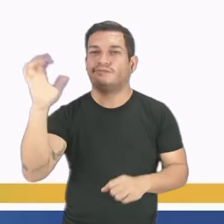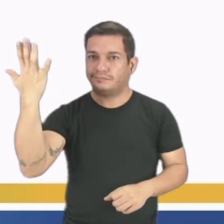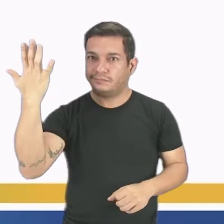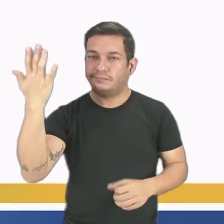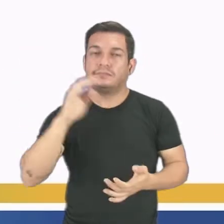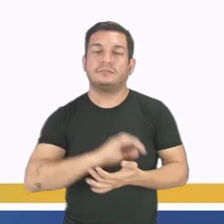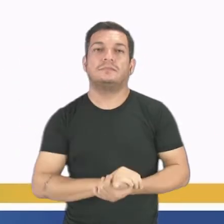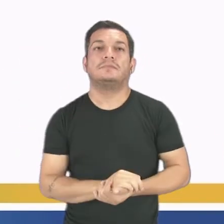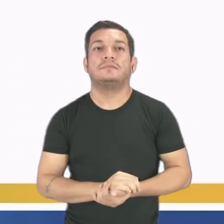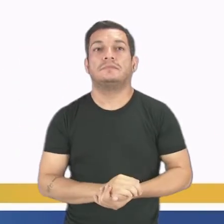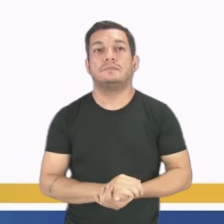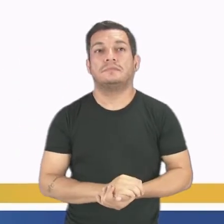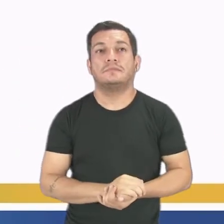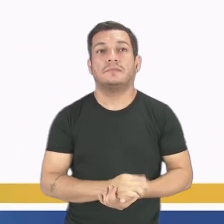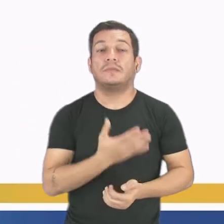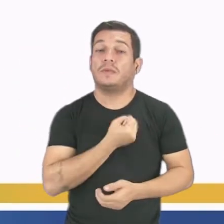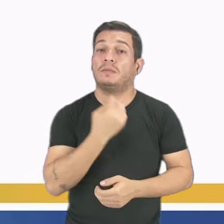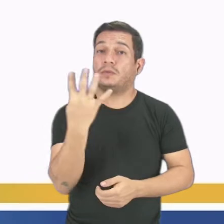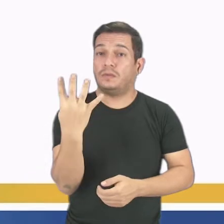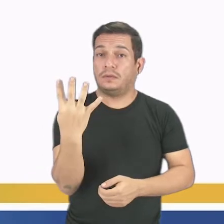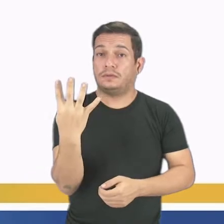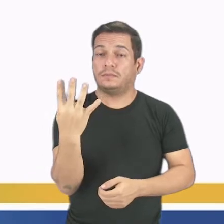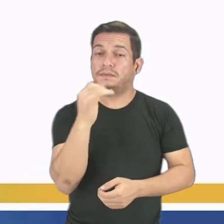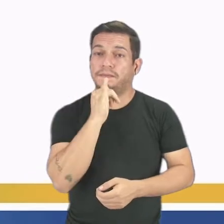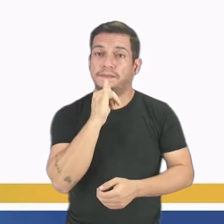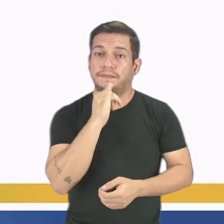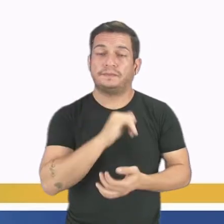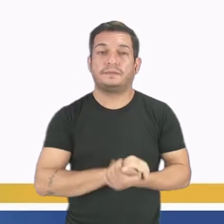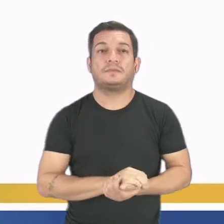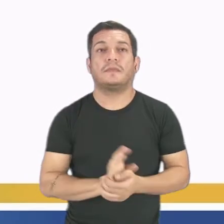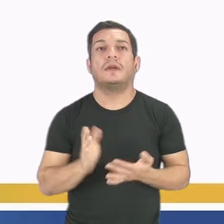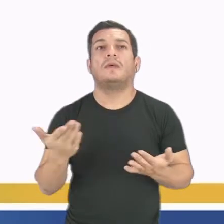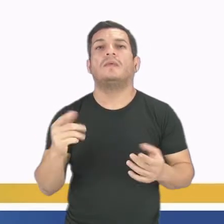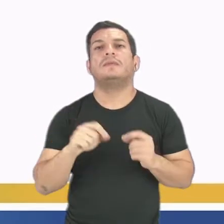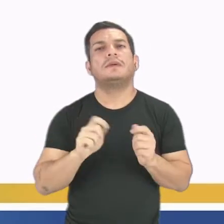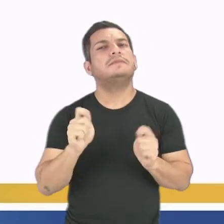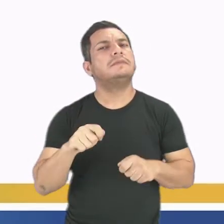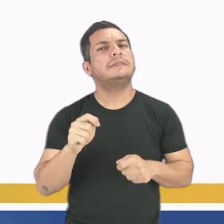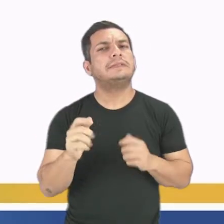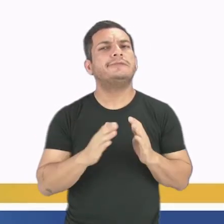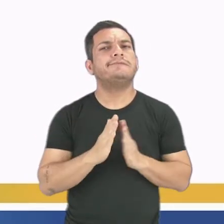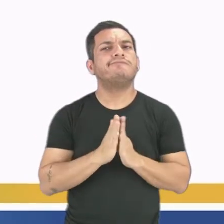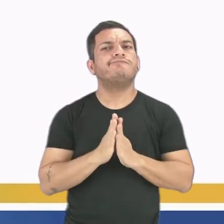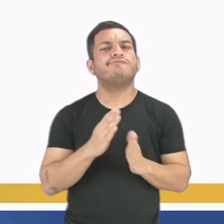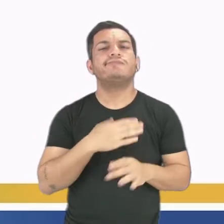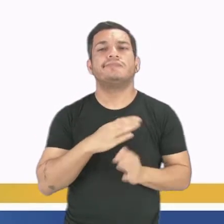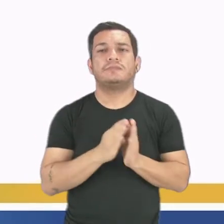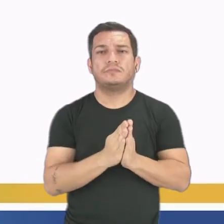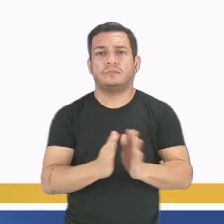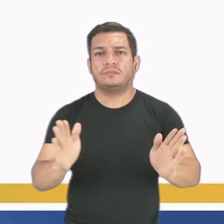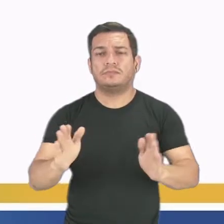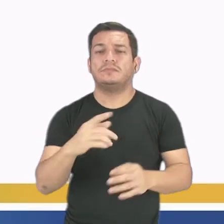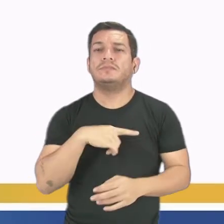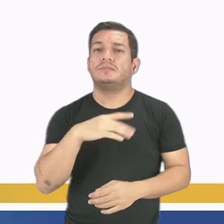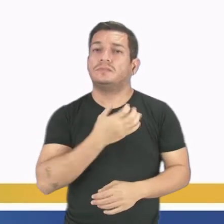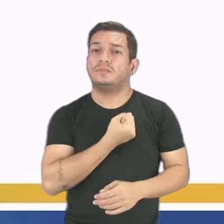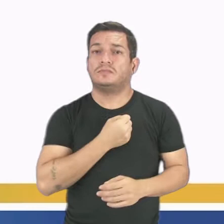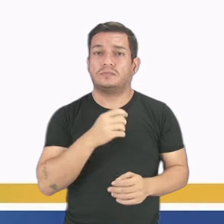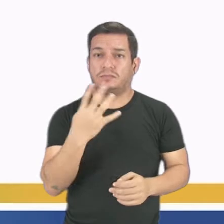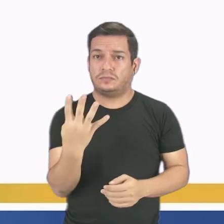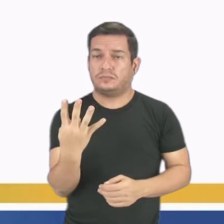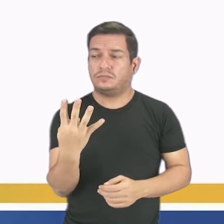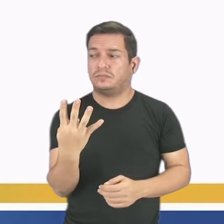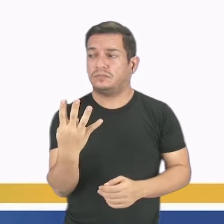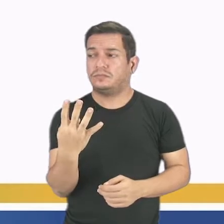correto? Então, número 4, por exemplo. Qual a probabilidade de eu lançar o dado e sair o número